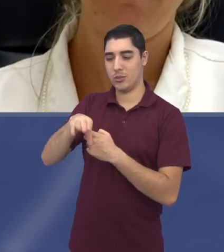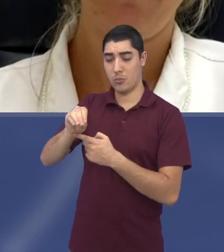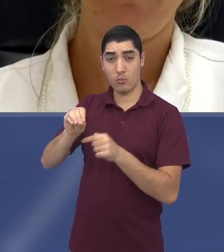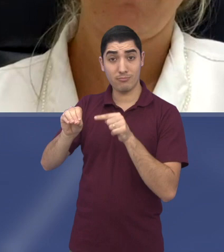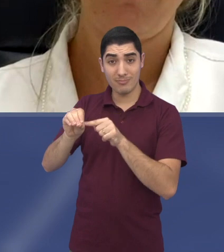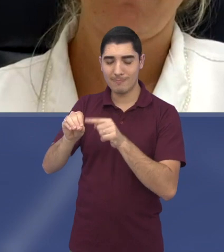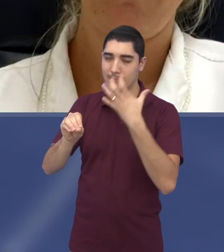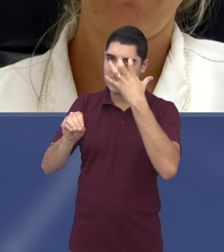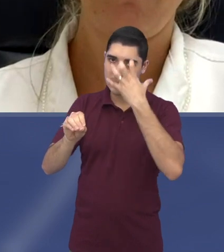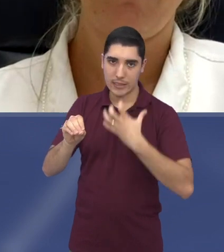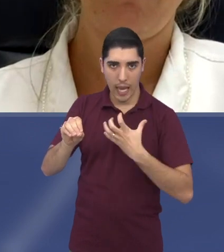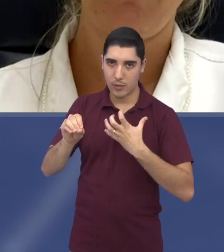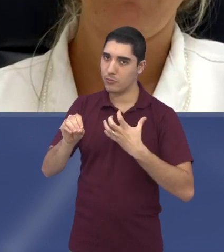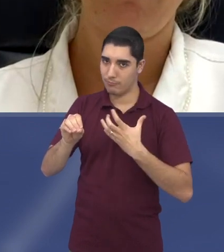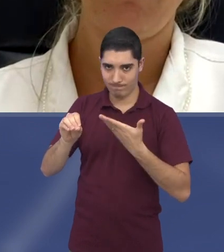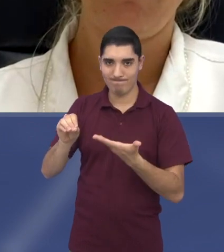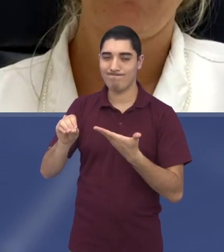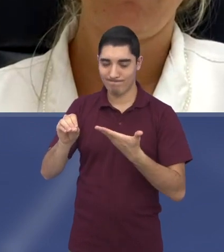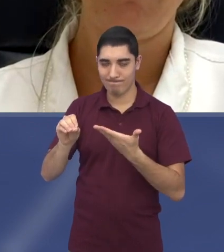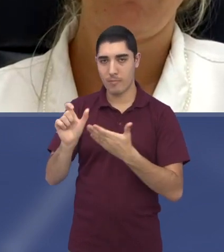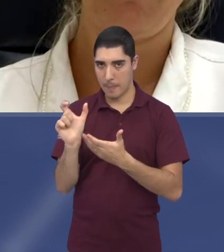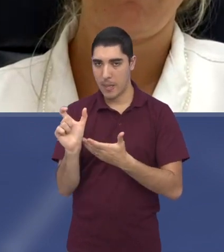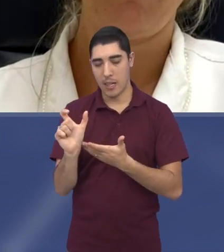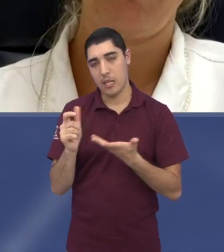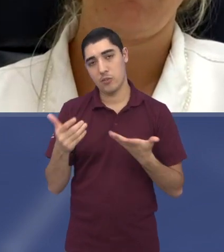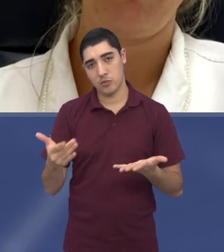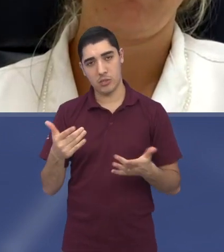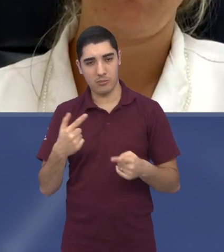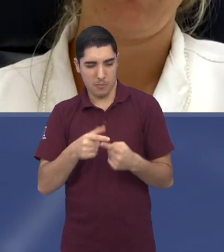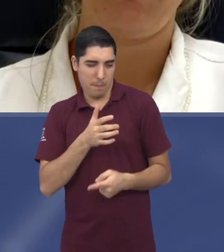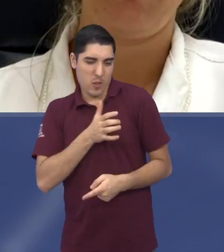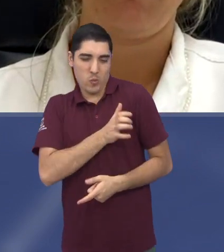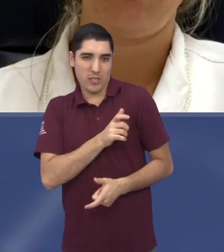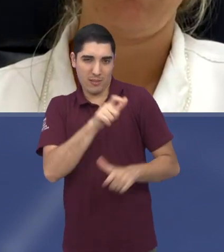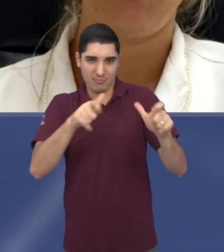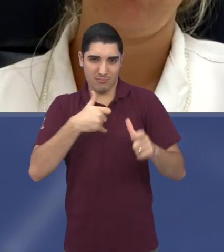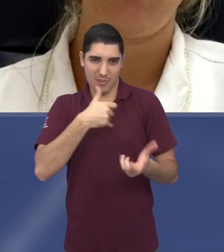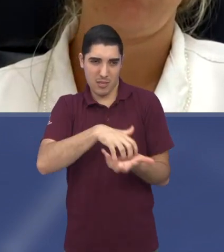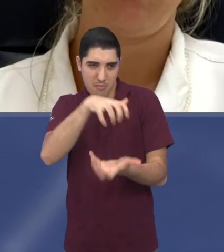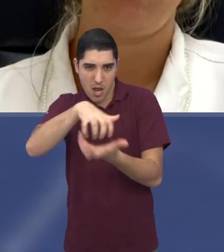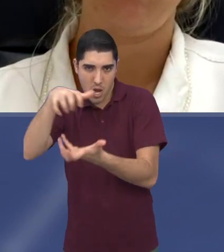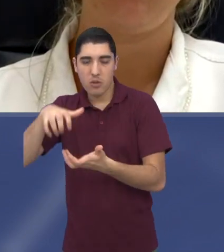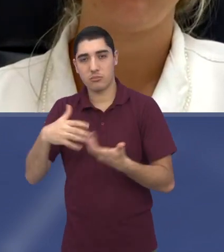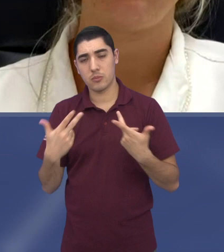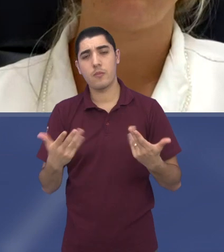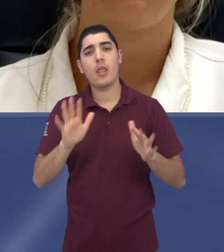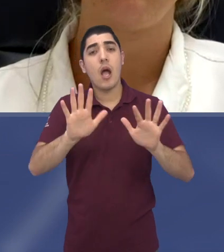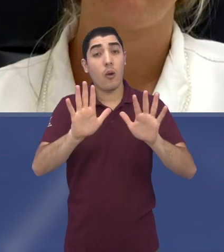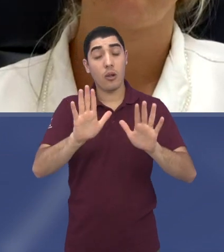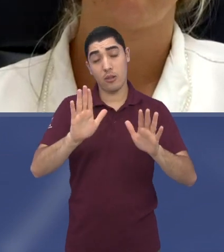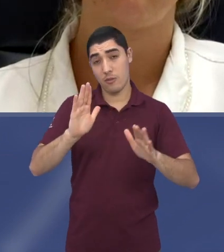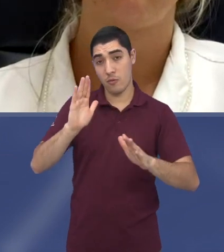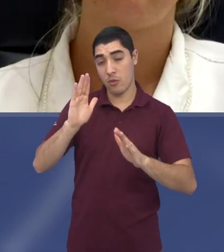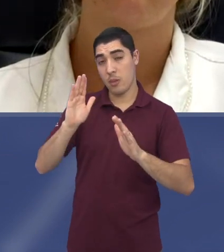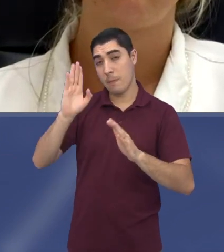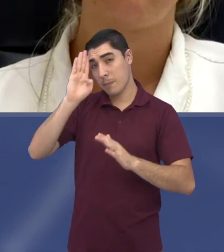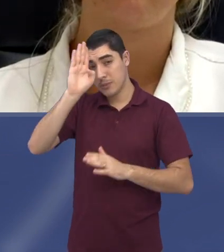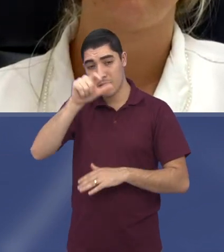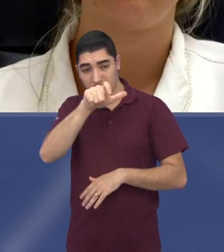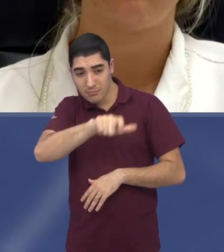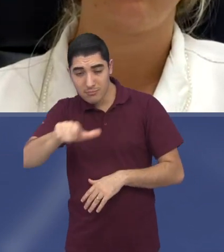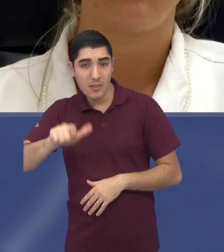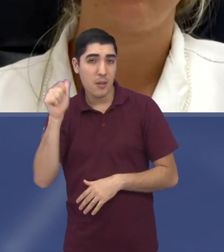e é bem complicado falar, mas é como se, quando a gente fala das mulheres principalmente, como se